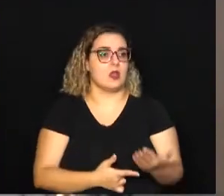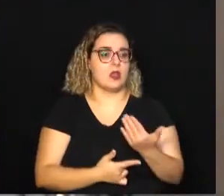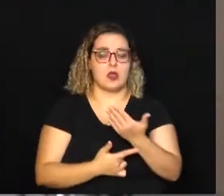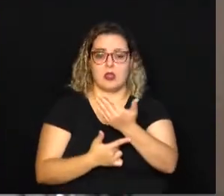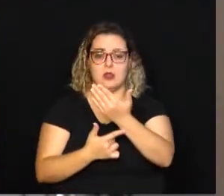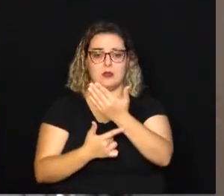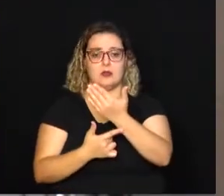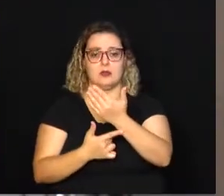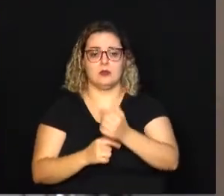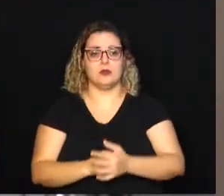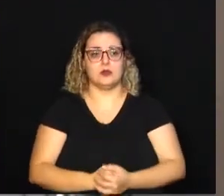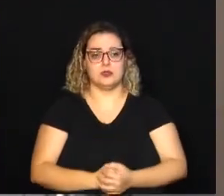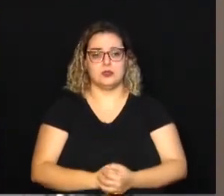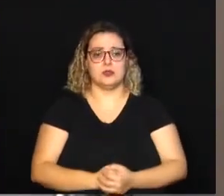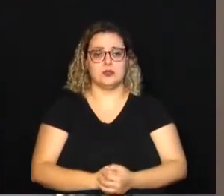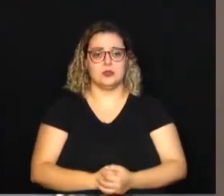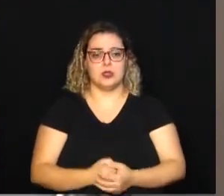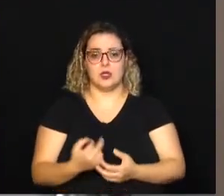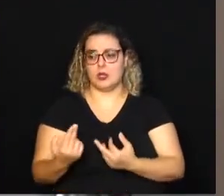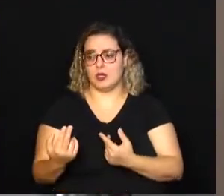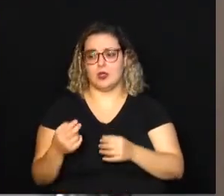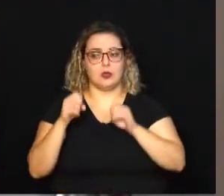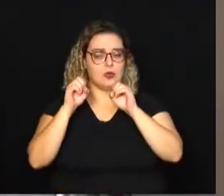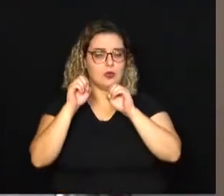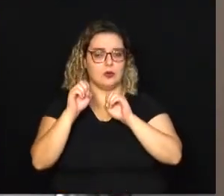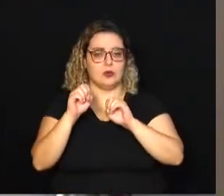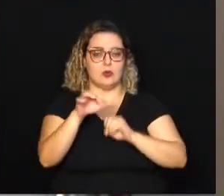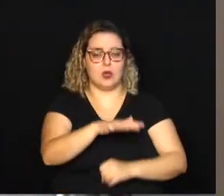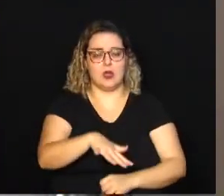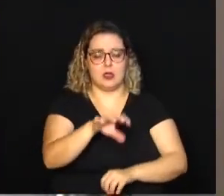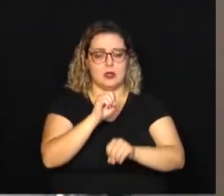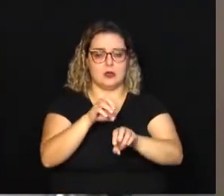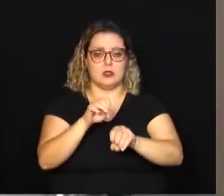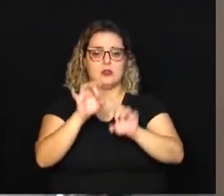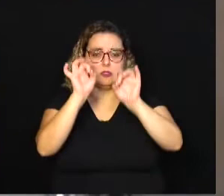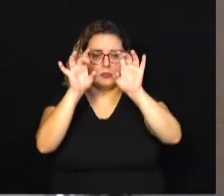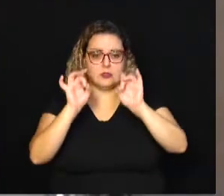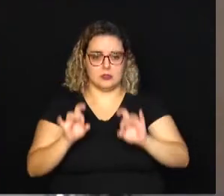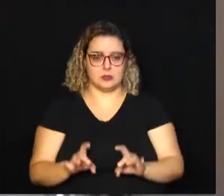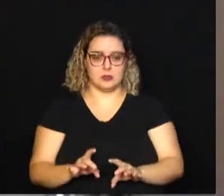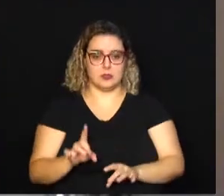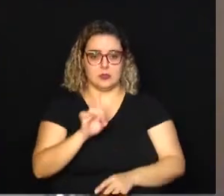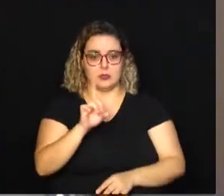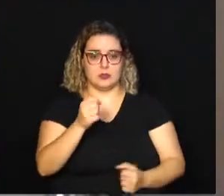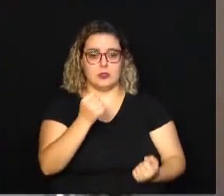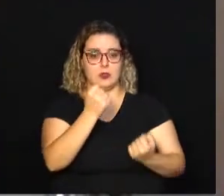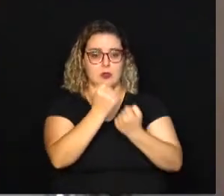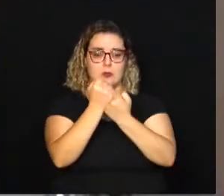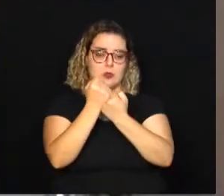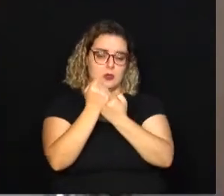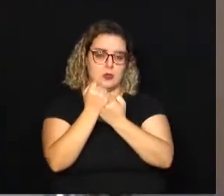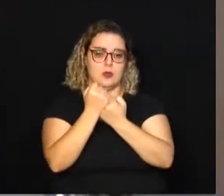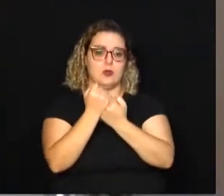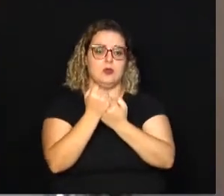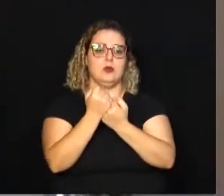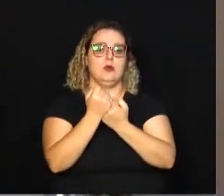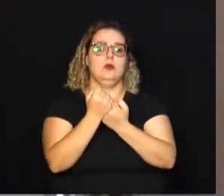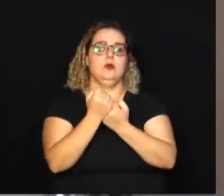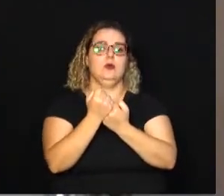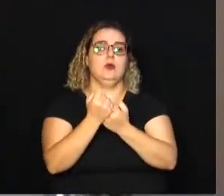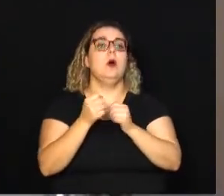na educação especial. Não adianta ter apenas um apoio, um recurso. É preciso